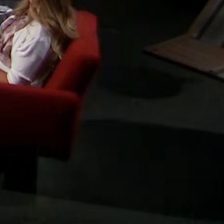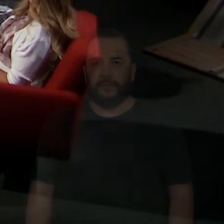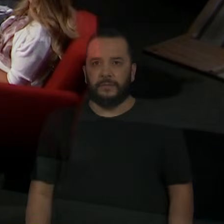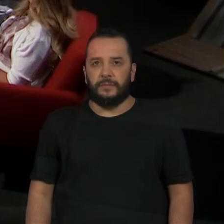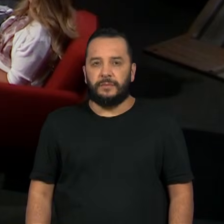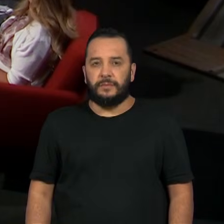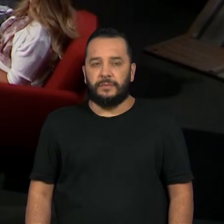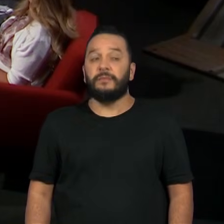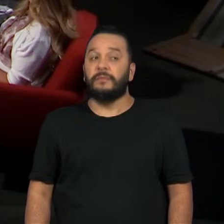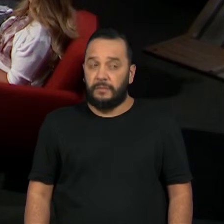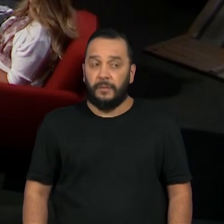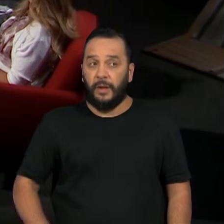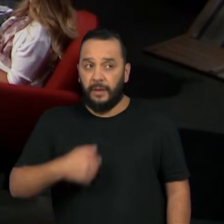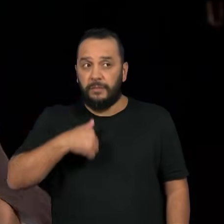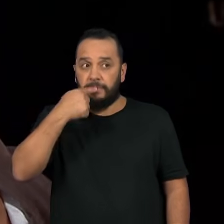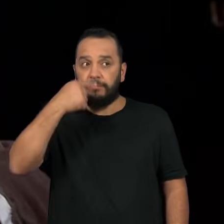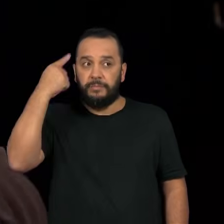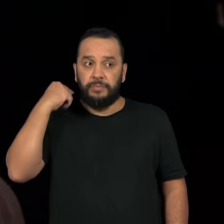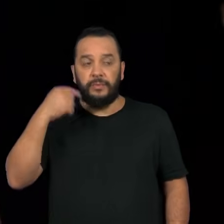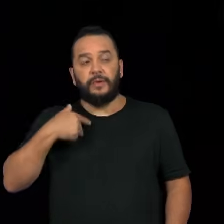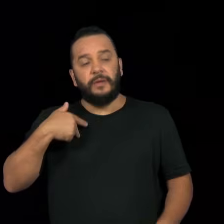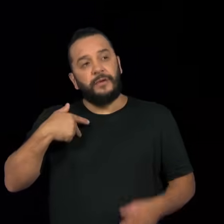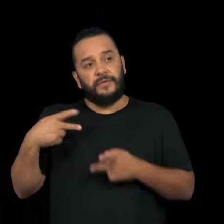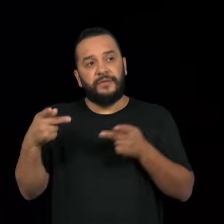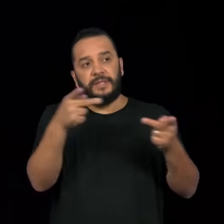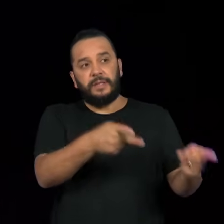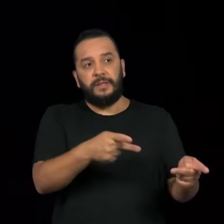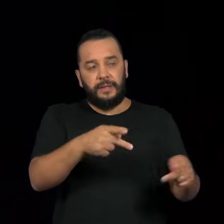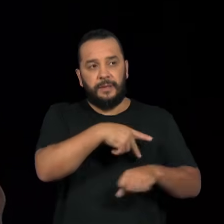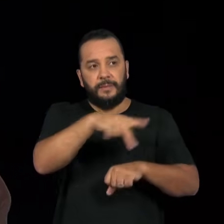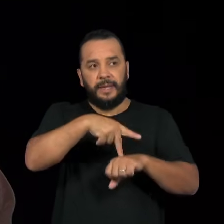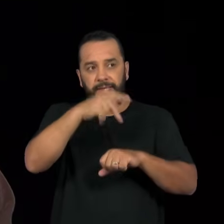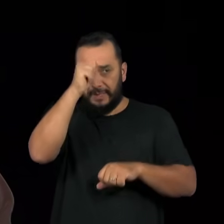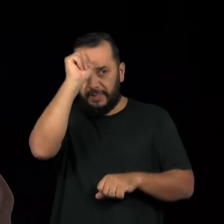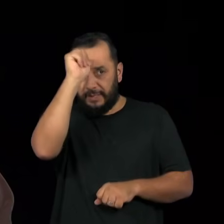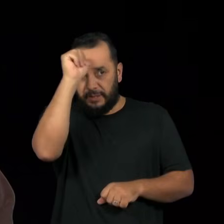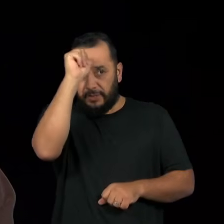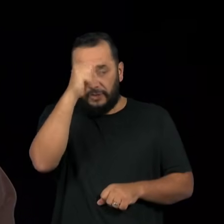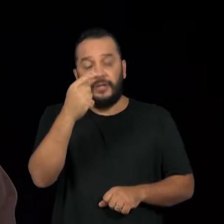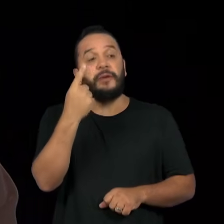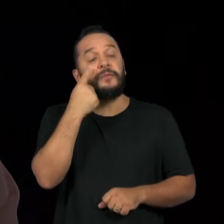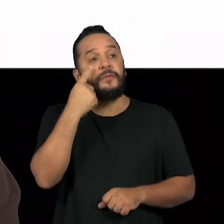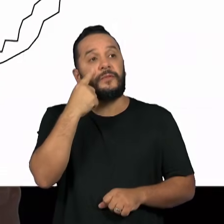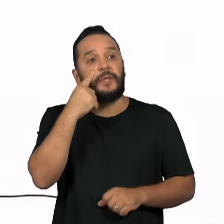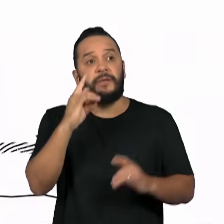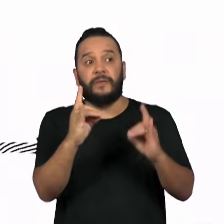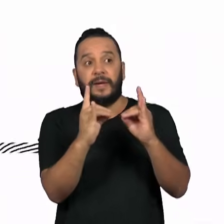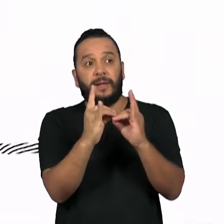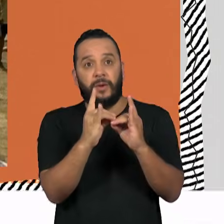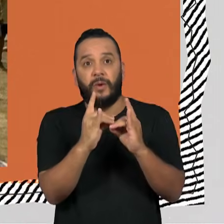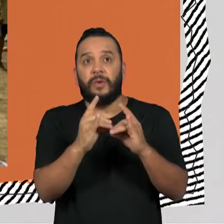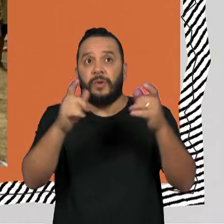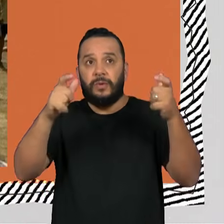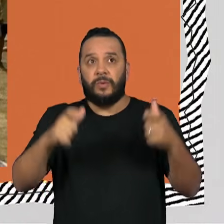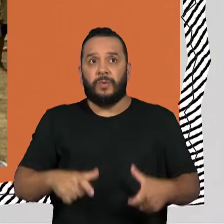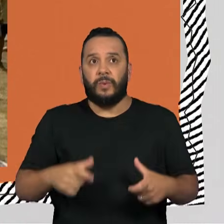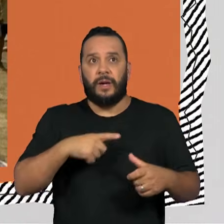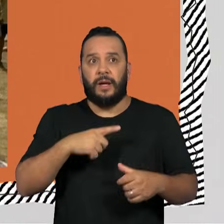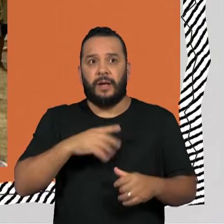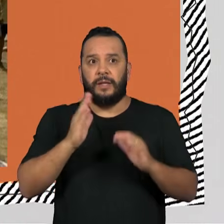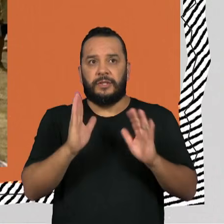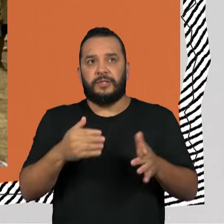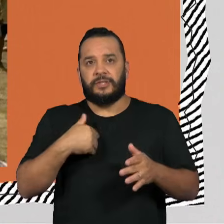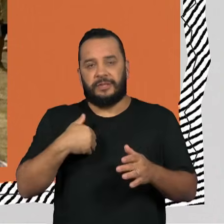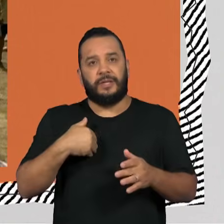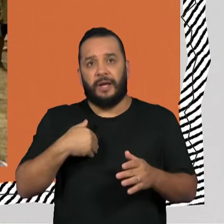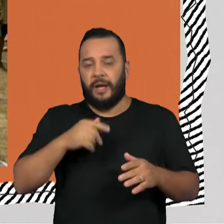Eu tive recentemente na Índia e vi cerimônias fúnebres no Ganges, né? Fiquei, como